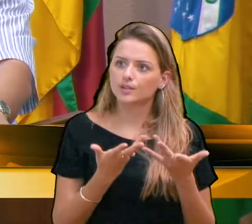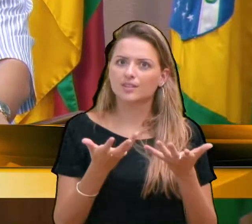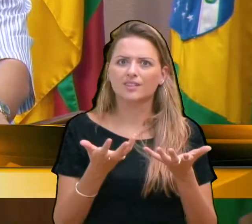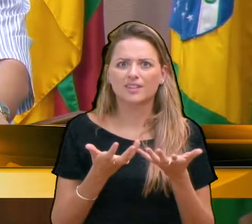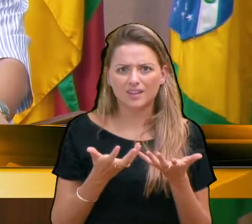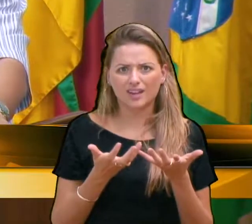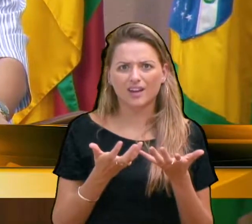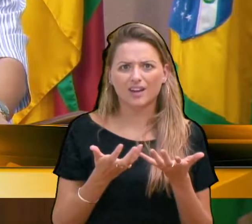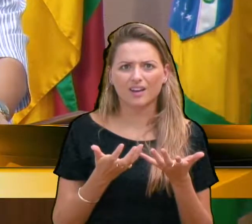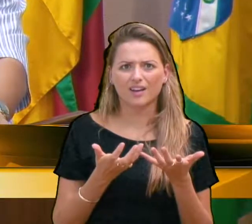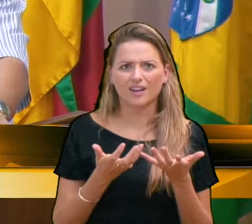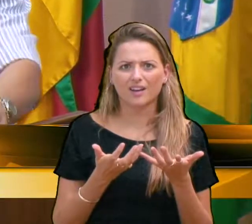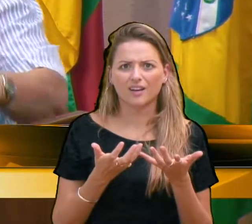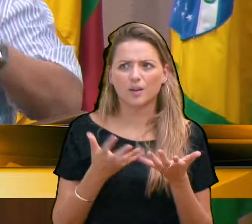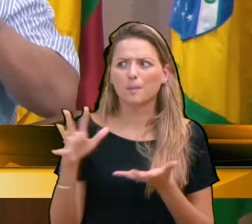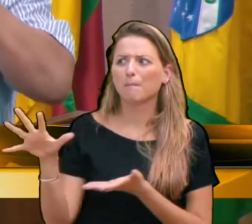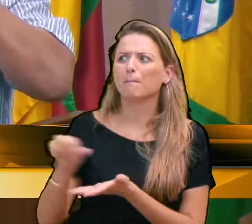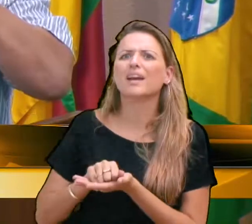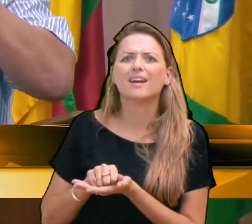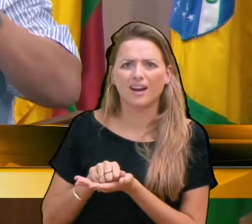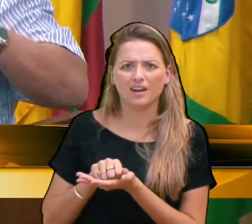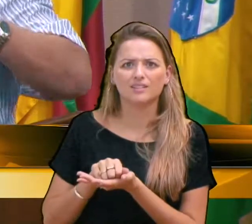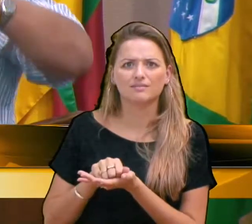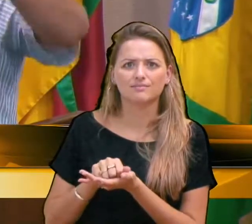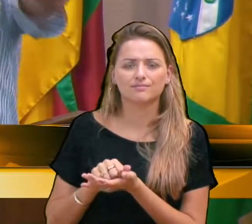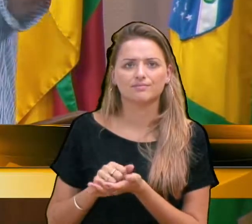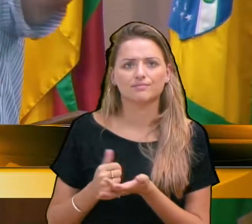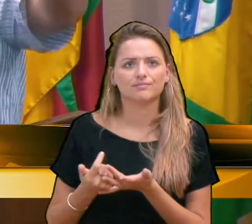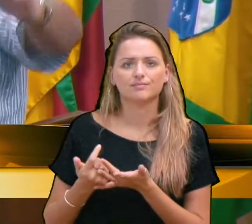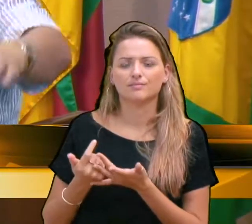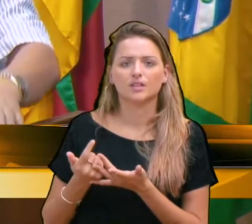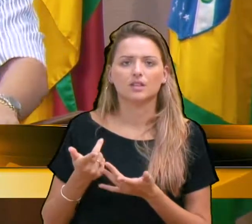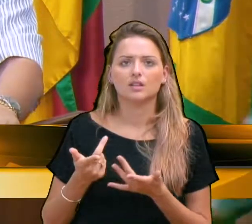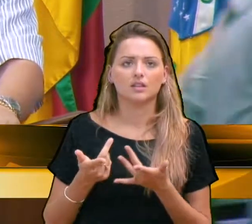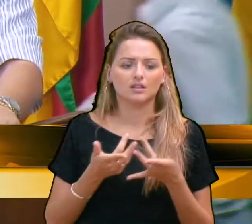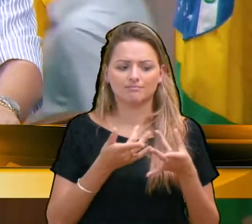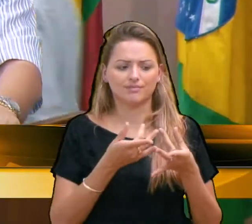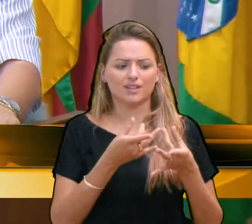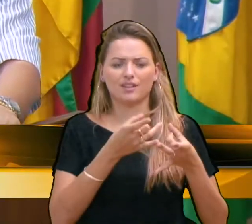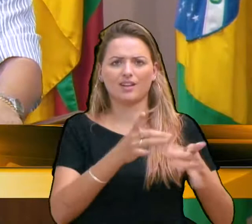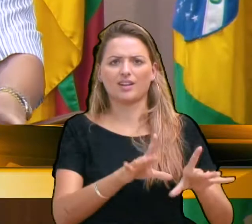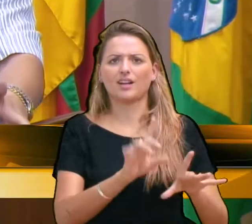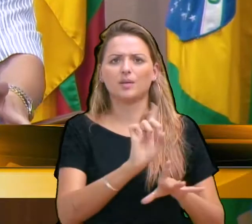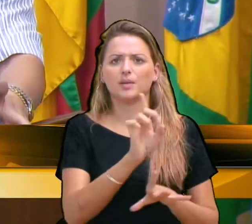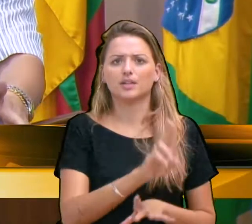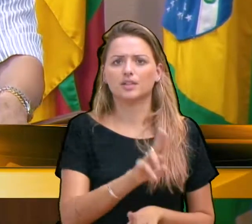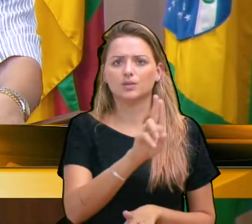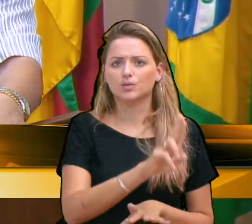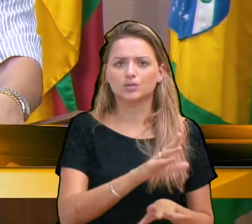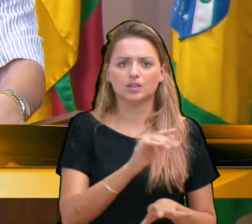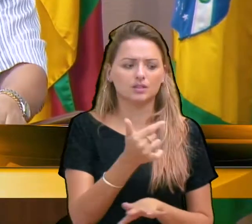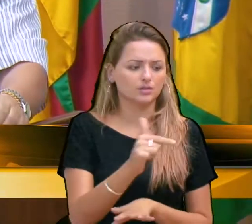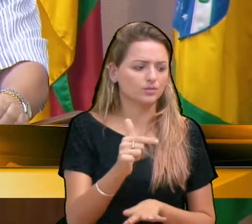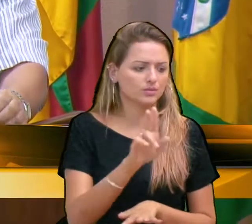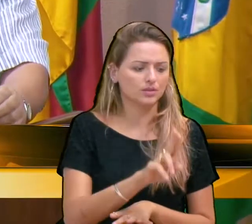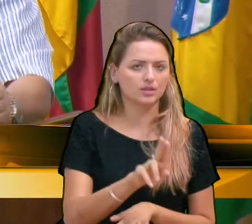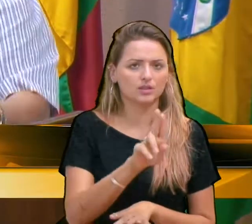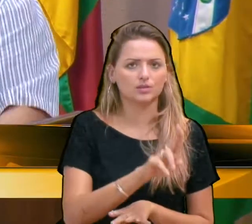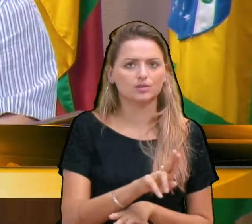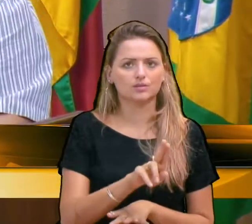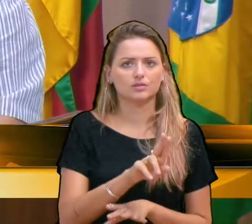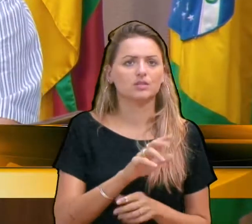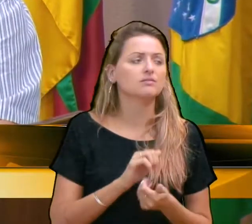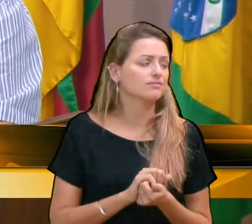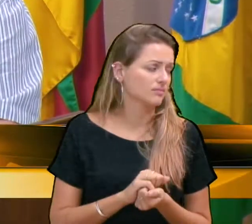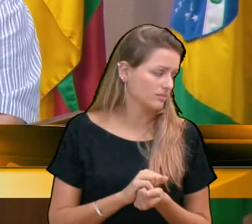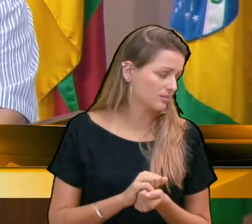ações de reintegração de posse. Permita e deixá-los lá ao vento, né, sem finalidade. Esses espaços,